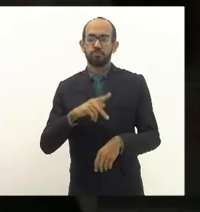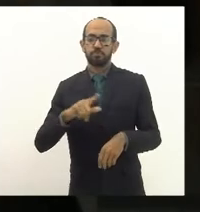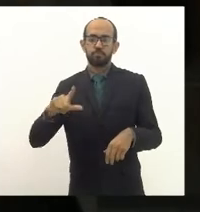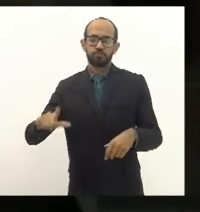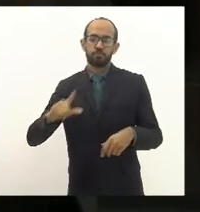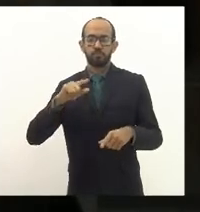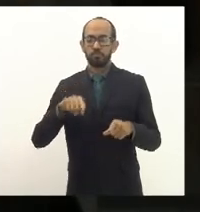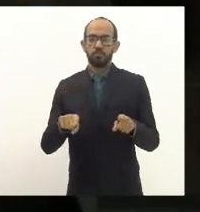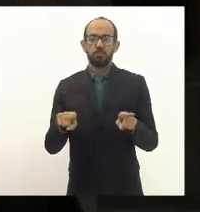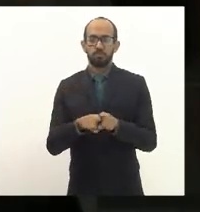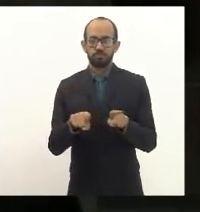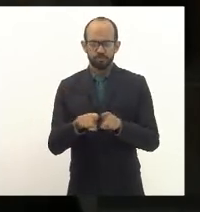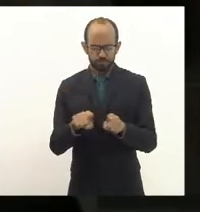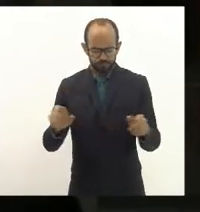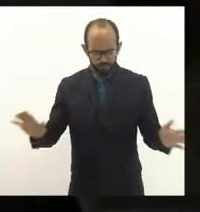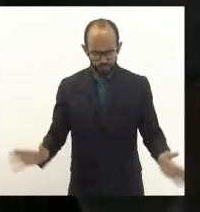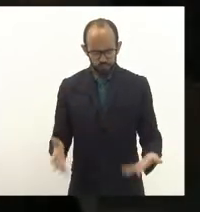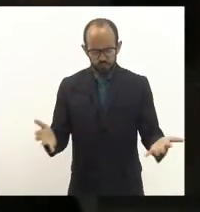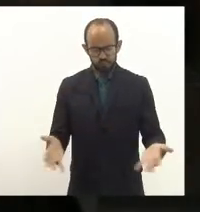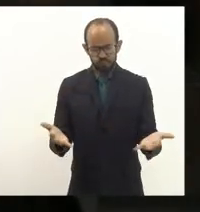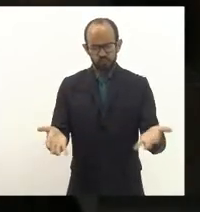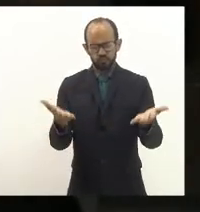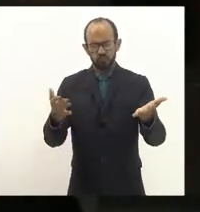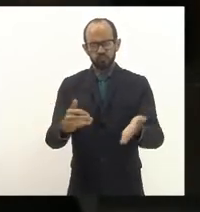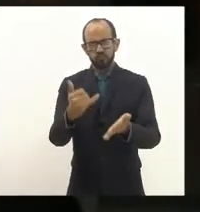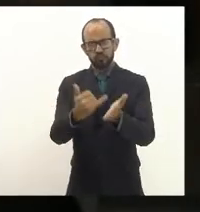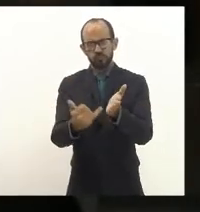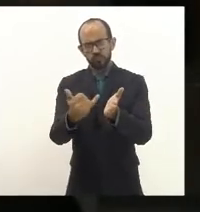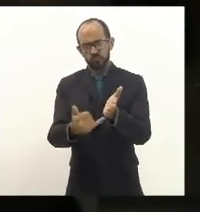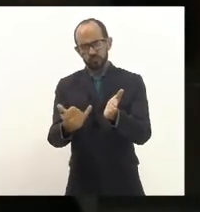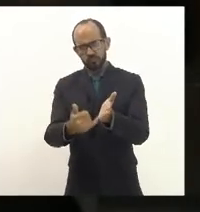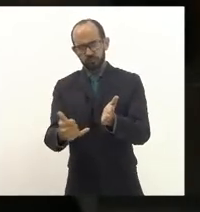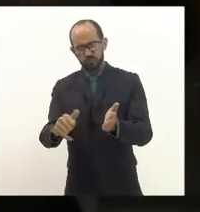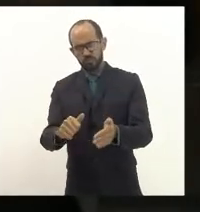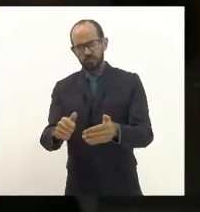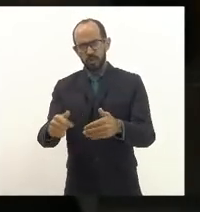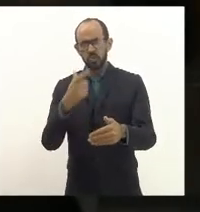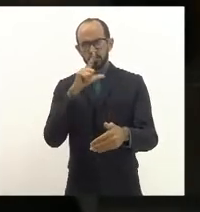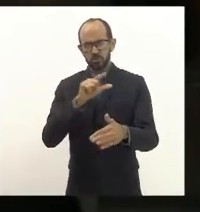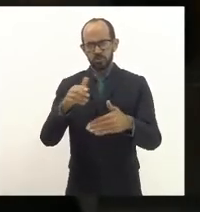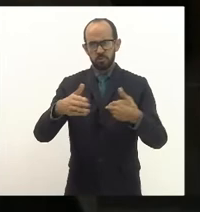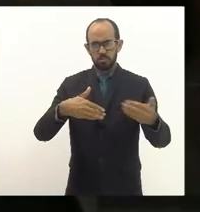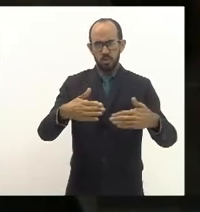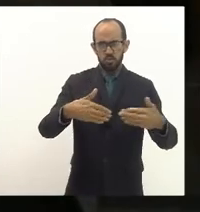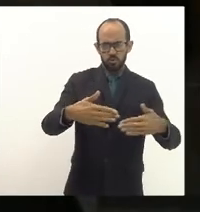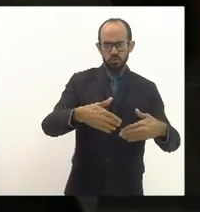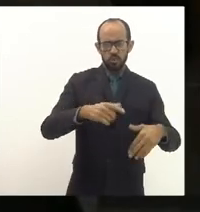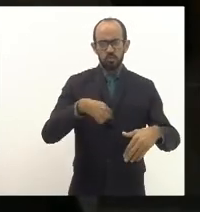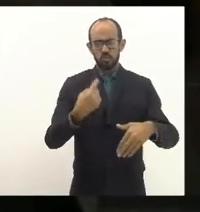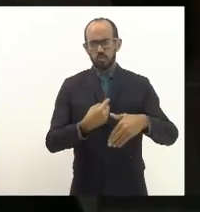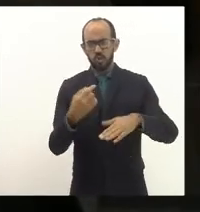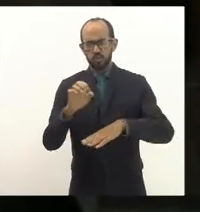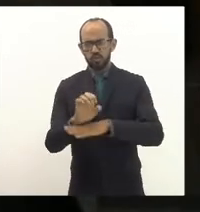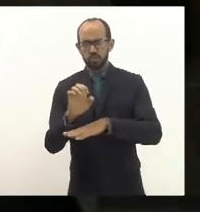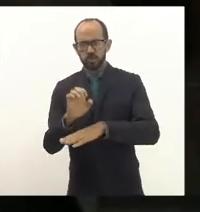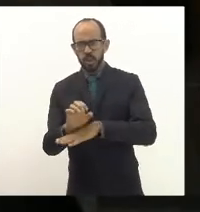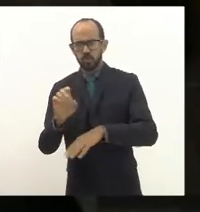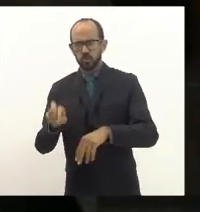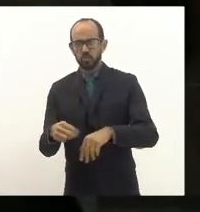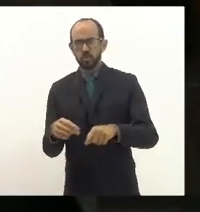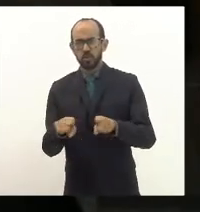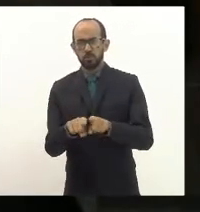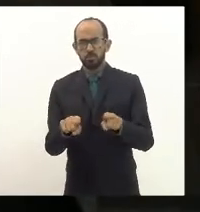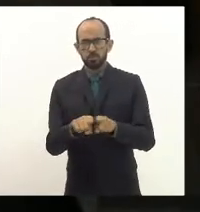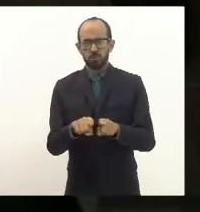de leis de incentivos fiscais para aumentar o processo produtivo do nosso Estado e o